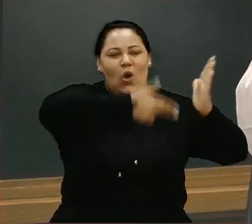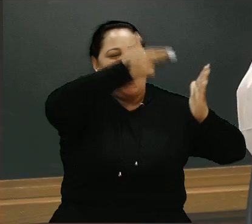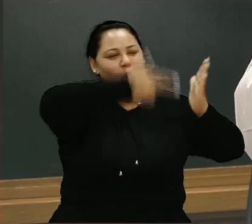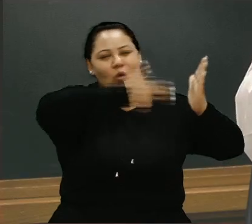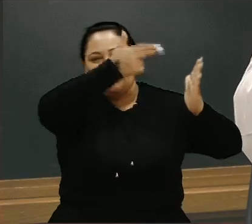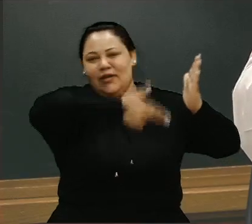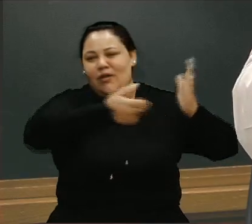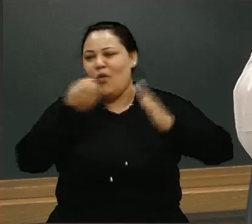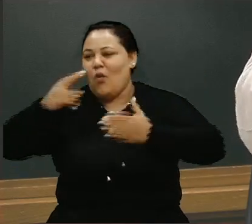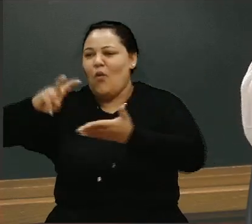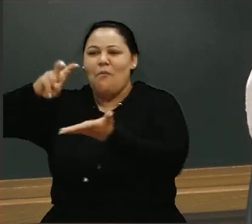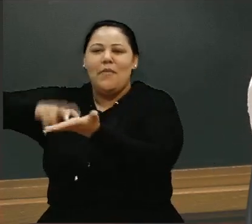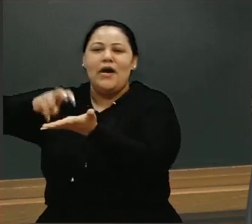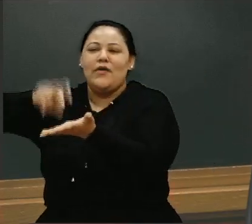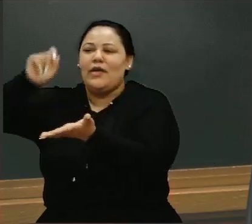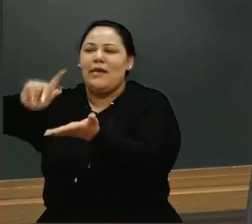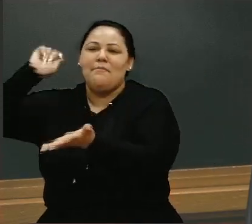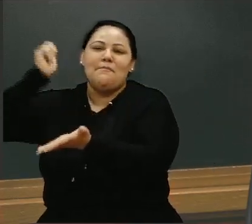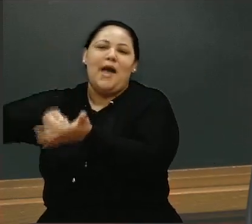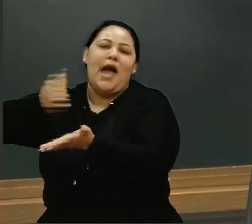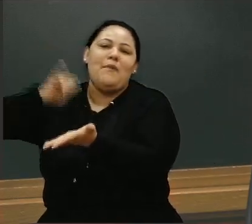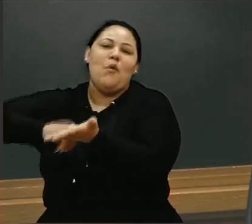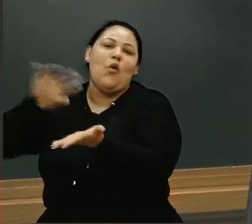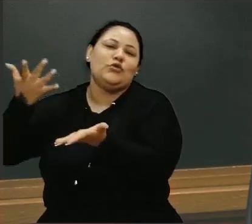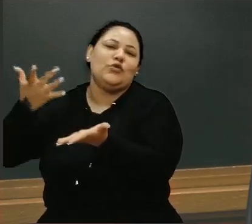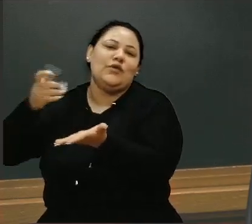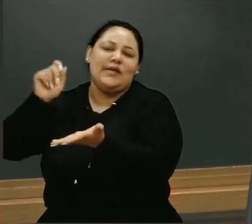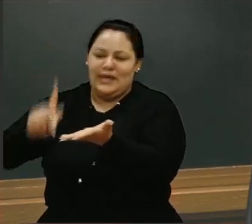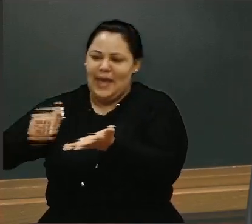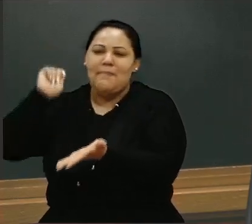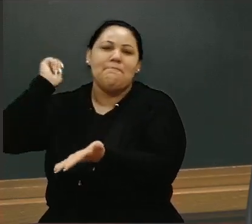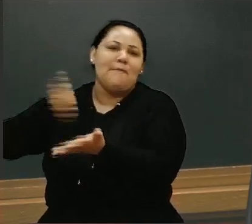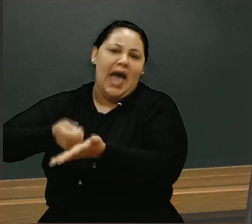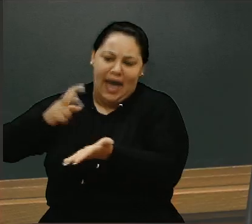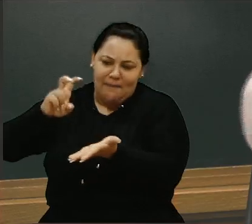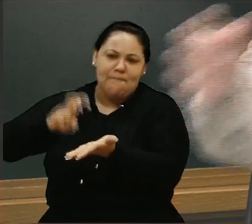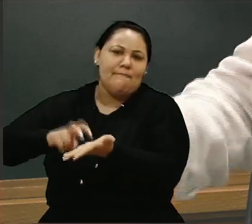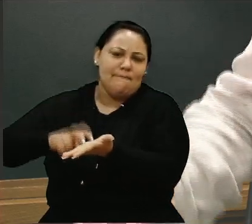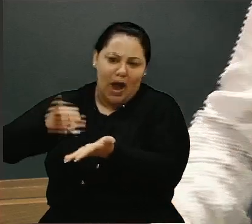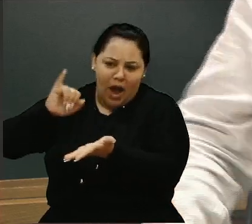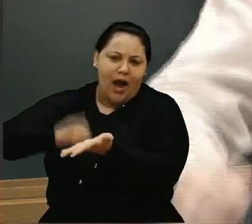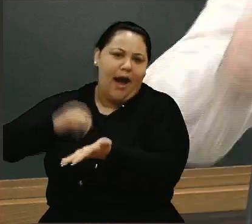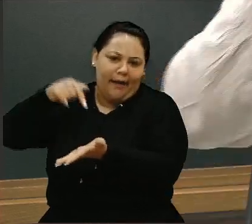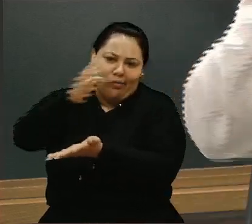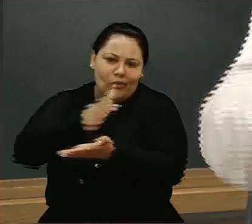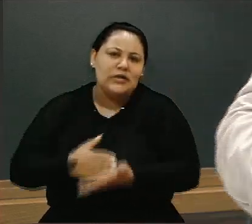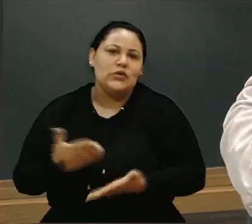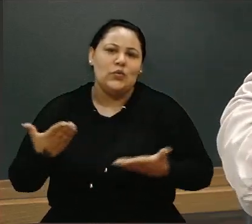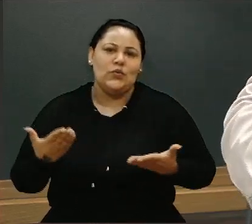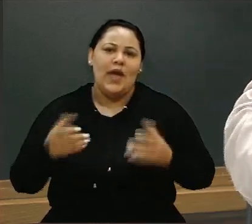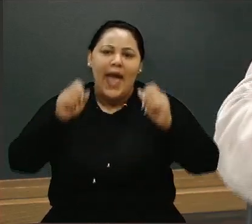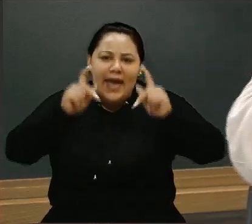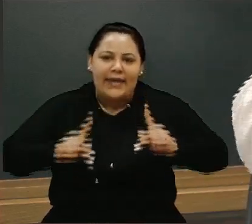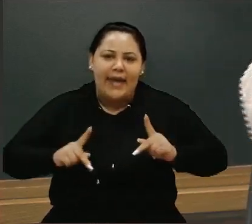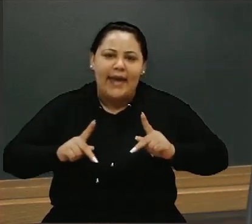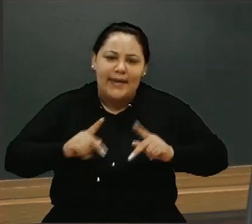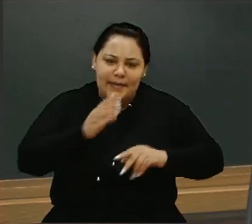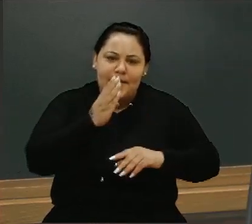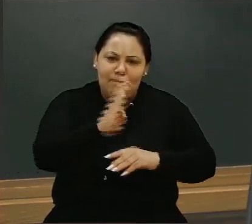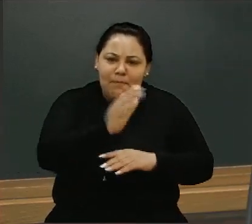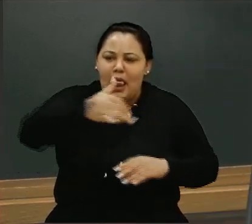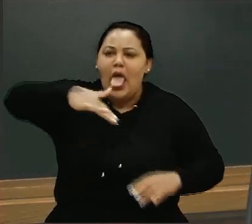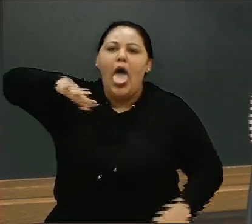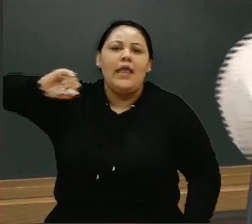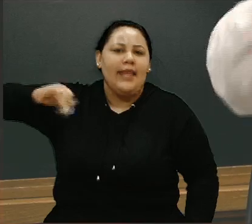pagar mais imposto. Quem tem que pagar imposto nesse país é o banqueiro, quem tem que pagar o imposto do Brasil é o bilionário. E não